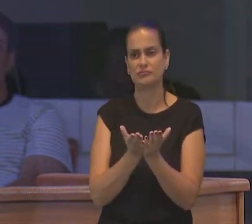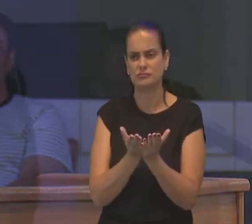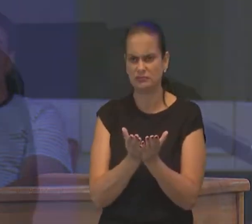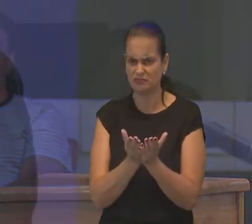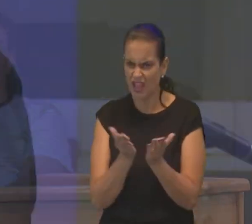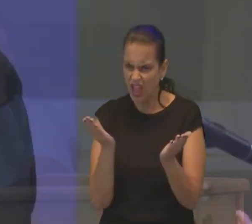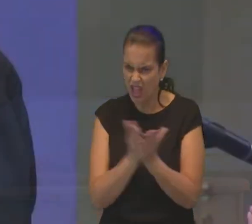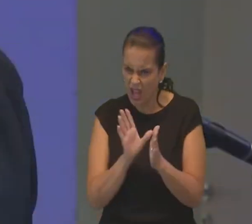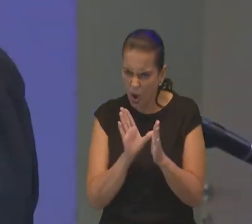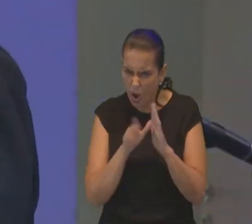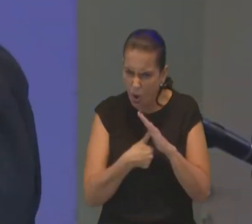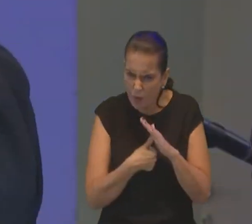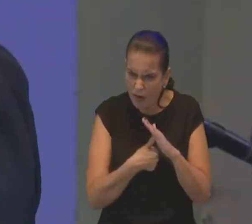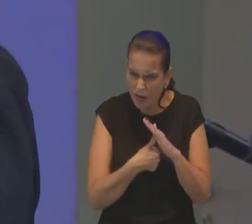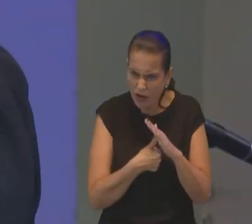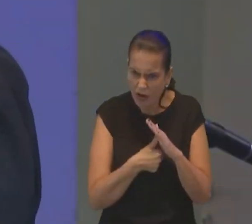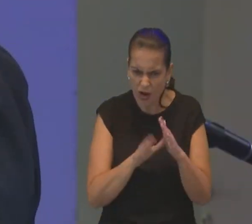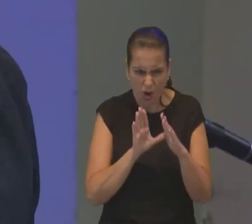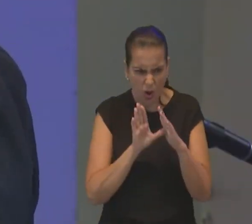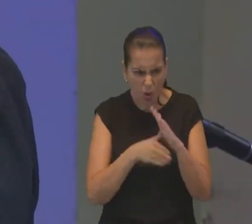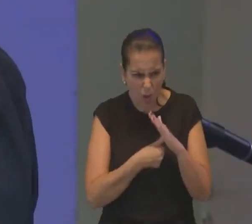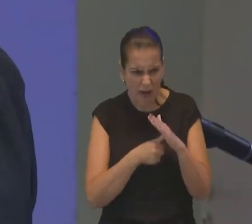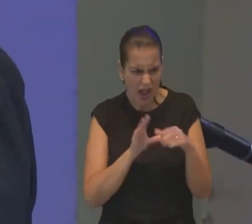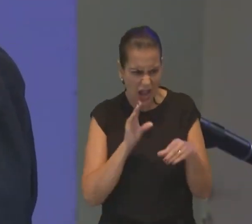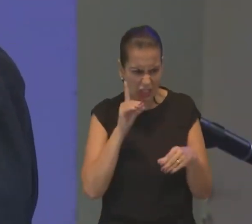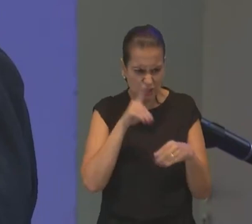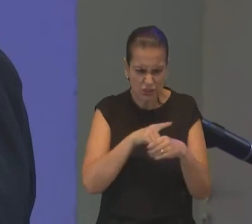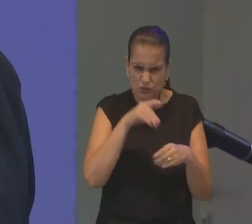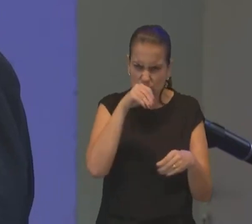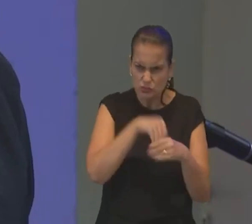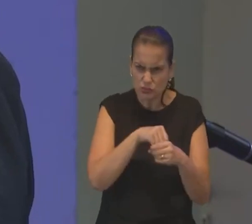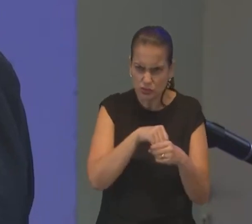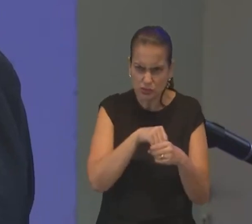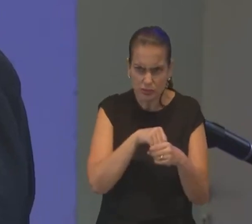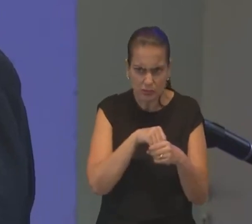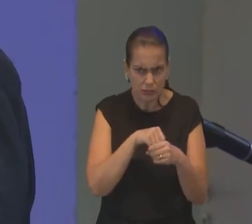rouba? Roubai nos dízimos e nas ofertas.